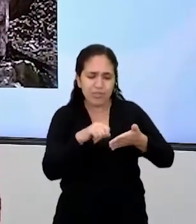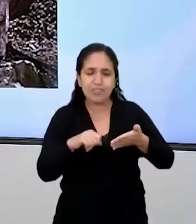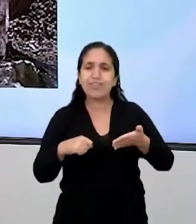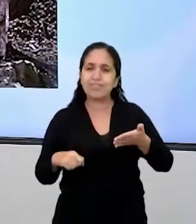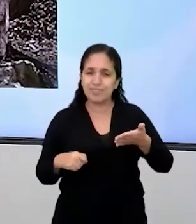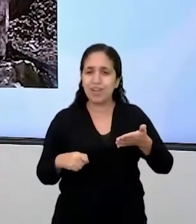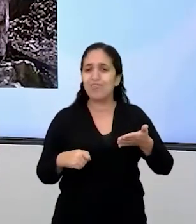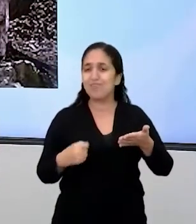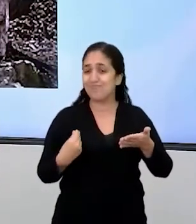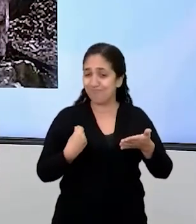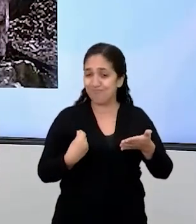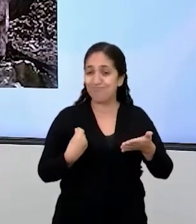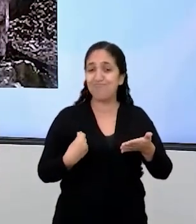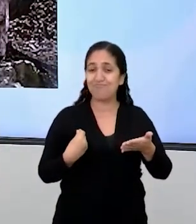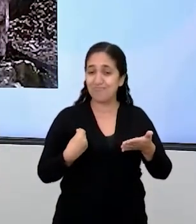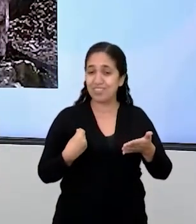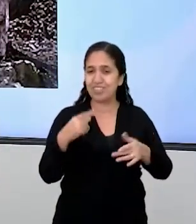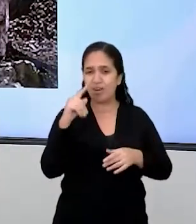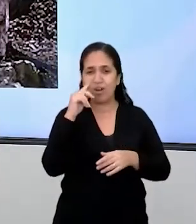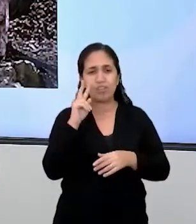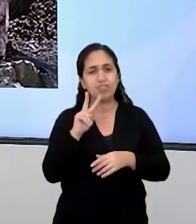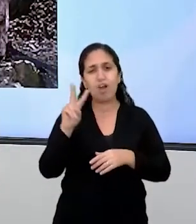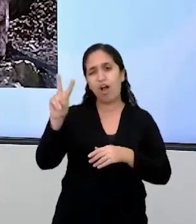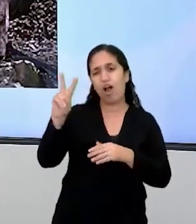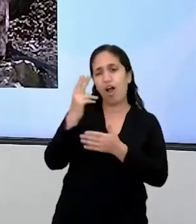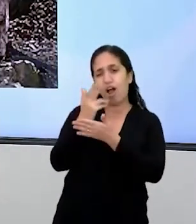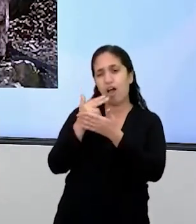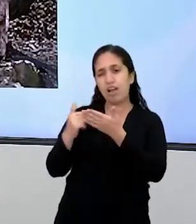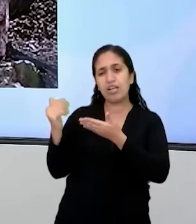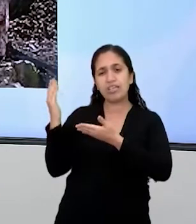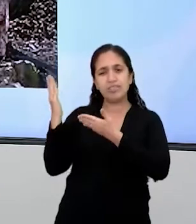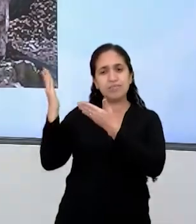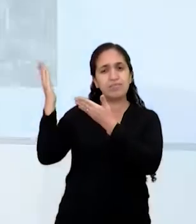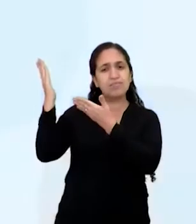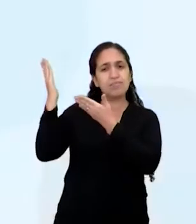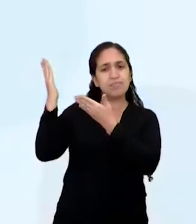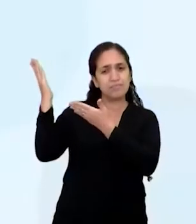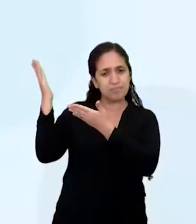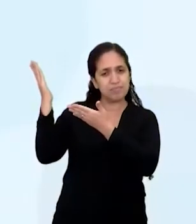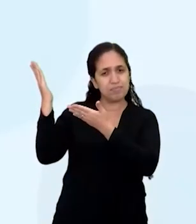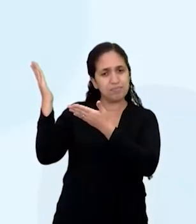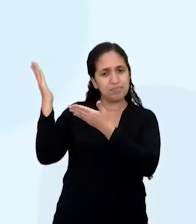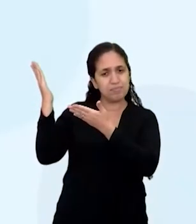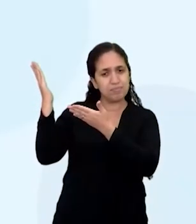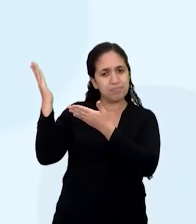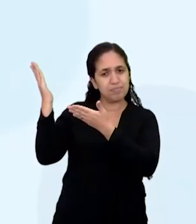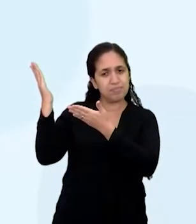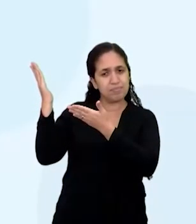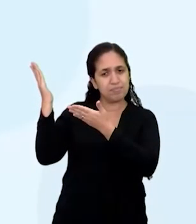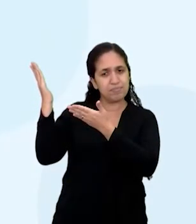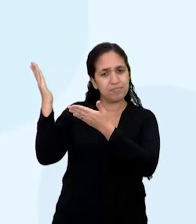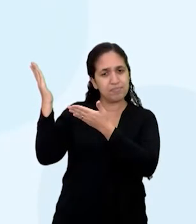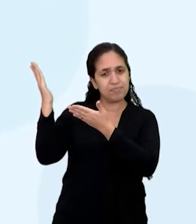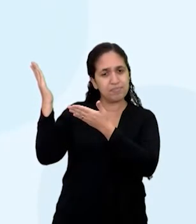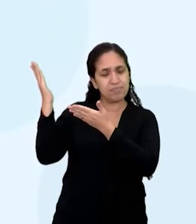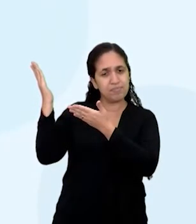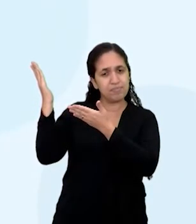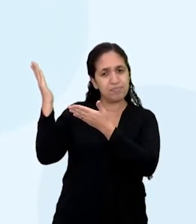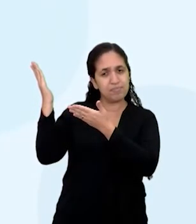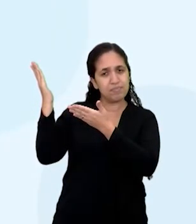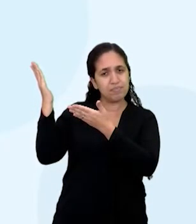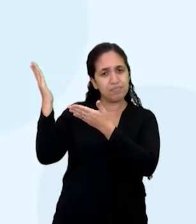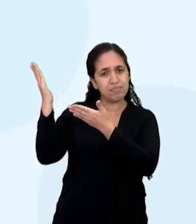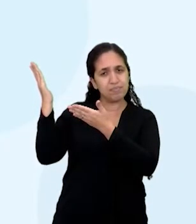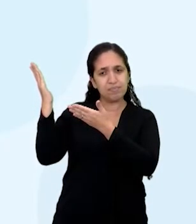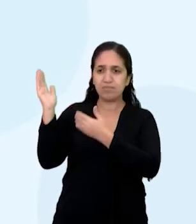nós vivemos. Mas se vocês olharem bem essa imagem aí, que está para vocês, e aí eu coloco, vamos